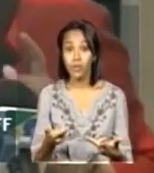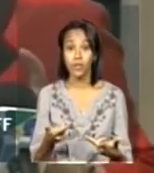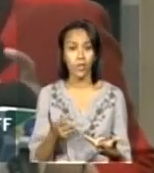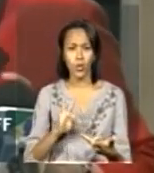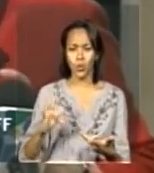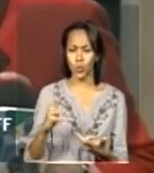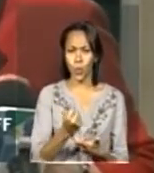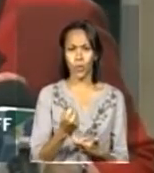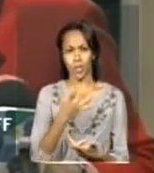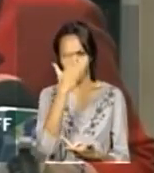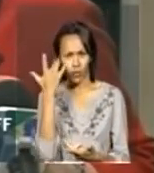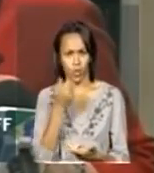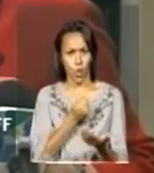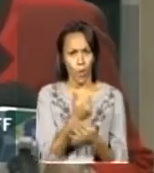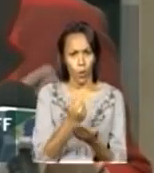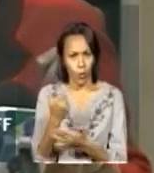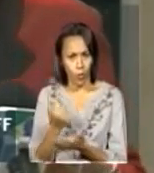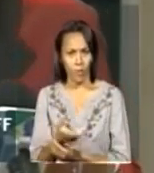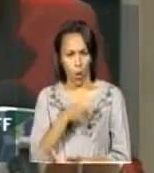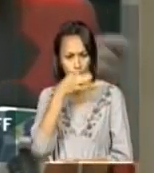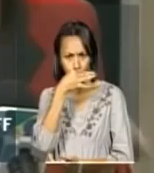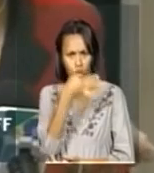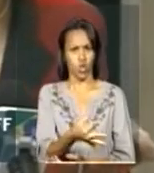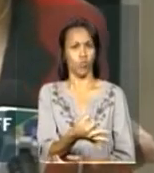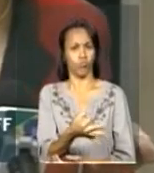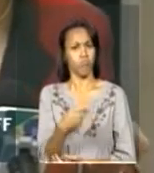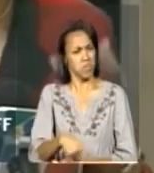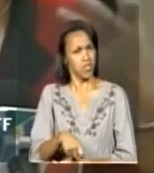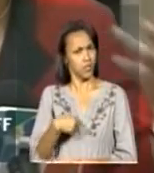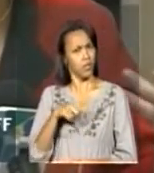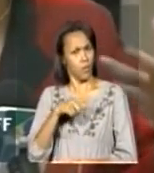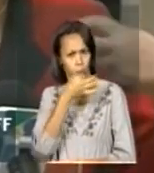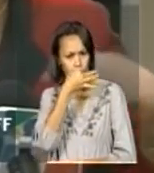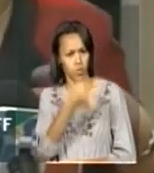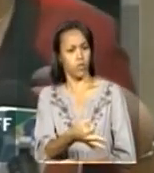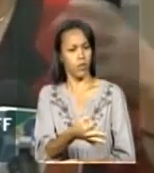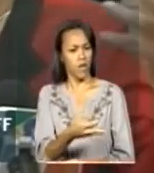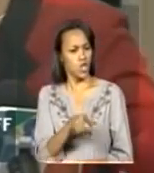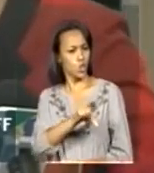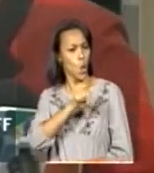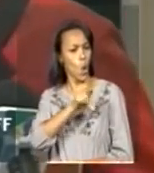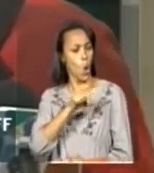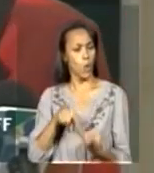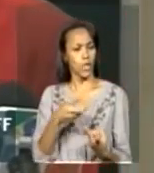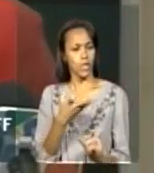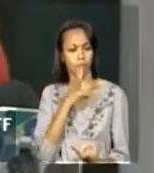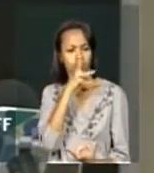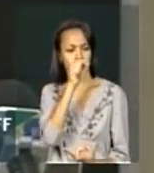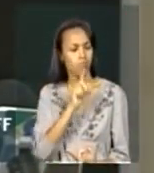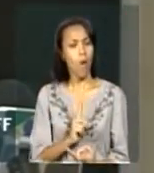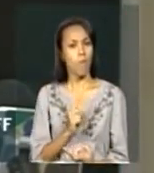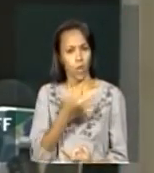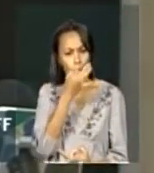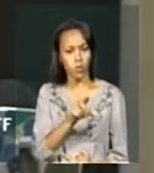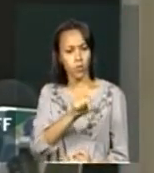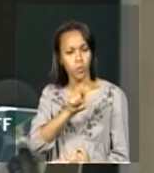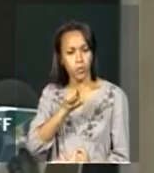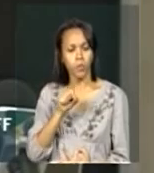todo consumidor é crítico, né? tem de ser crítico, ele consome, ele escolhe, ele vai. E